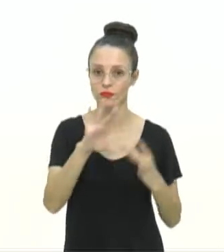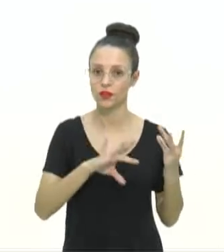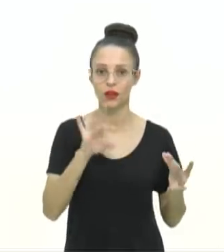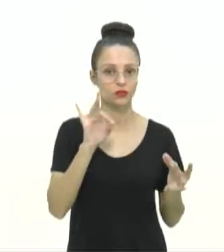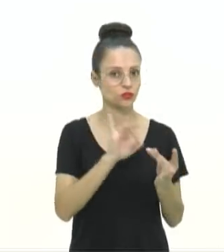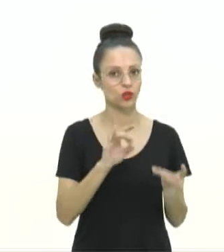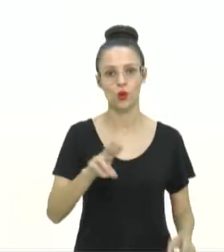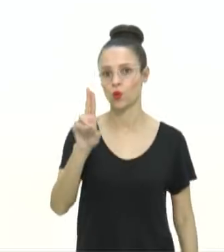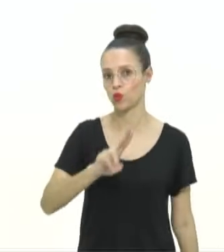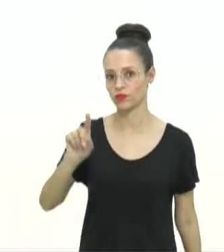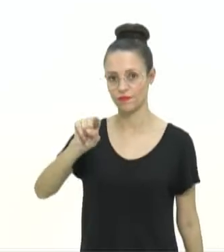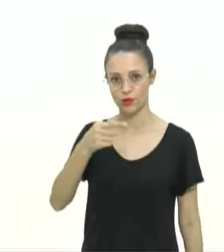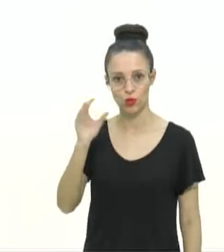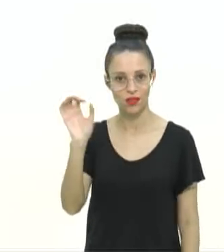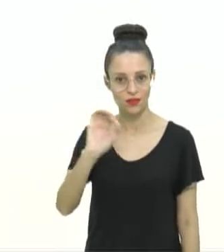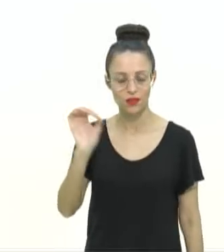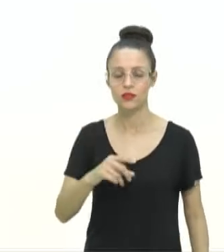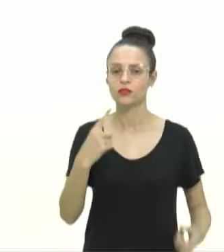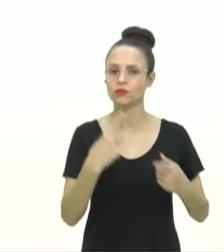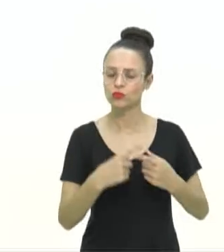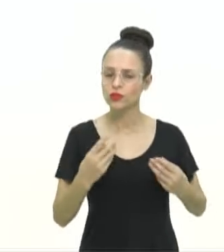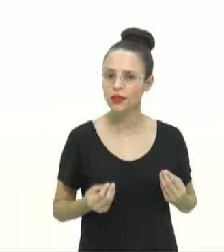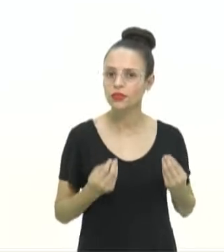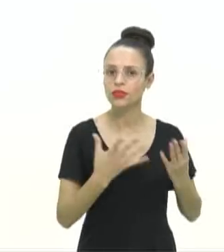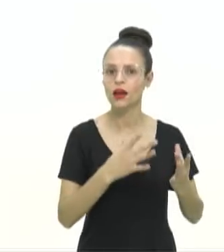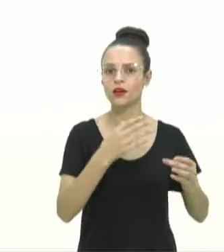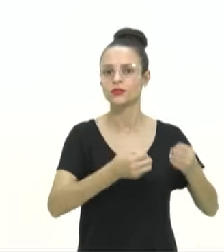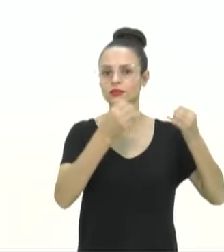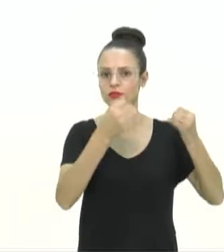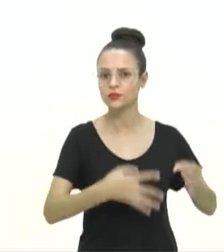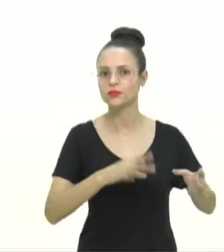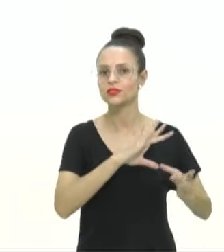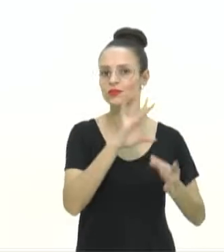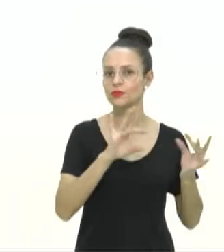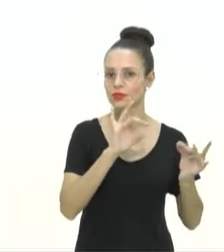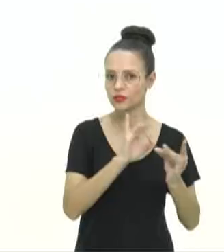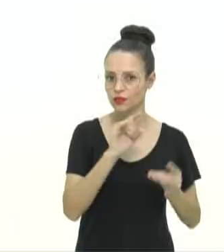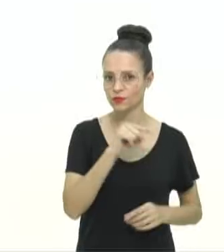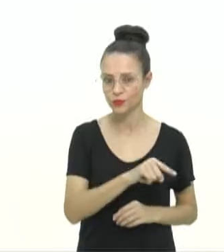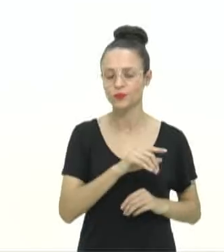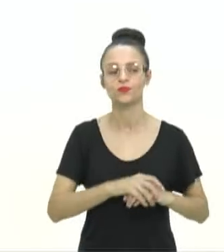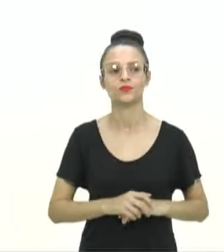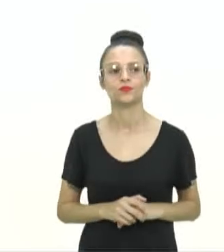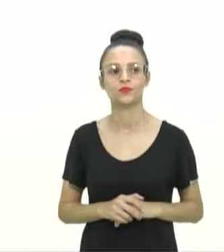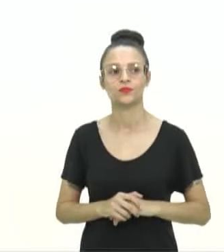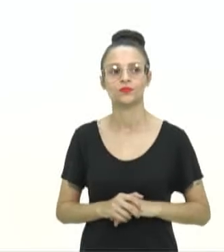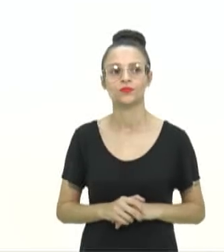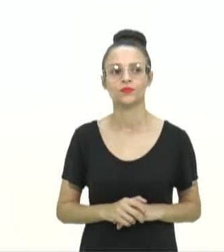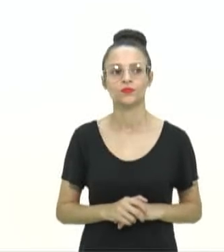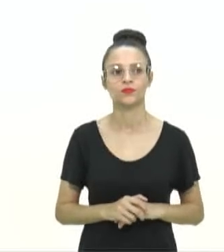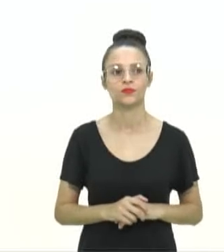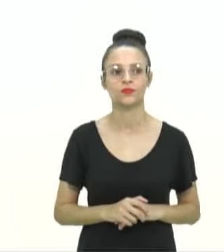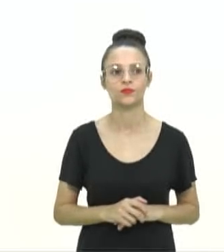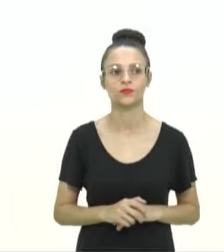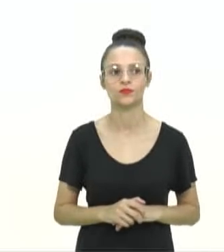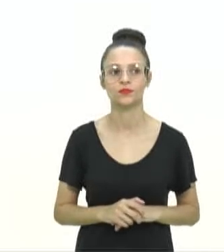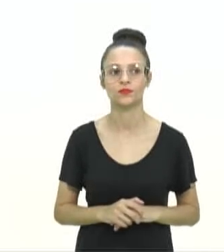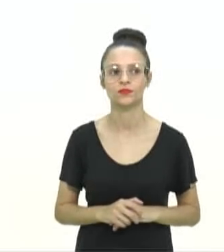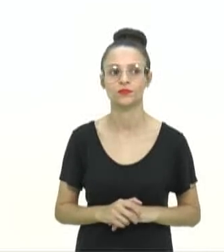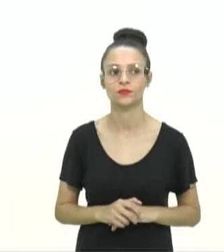não se usa vírgula, já que estamos oferecendo uma especificação ao objeto retomado.